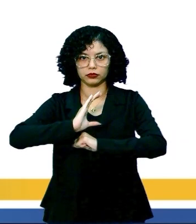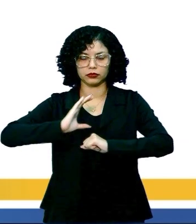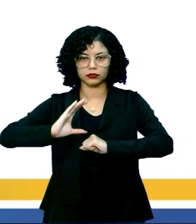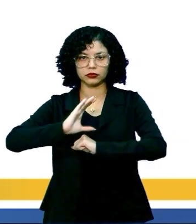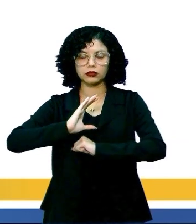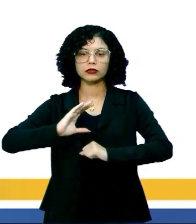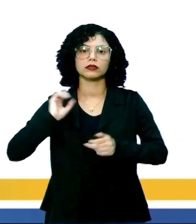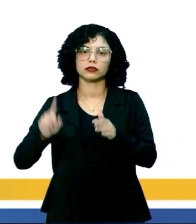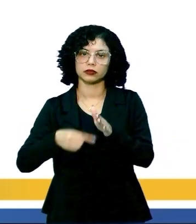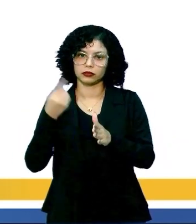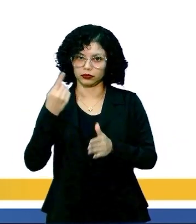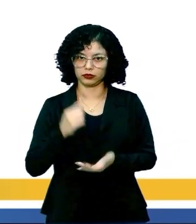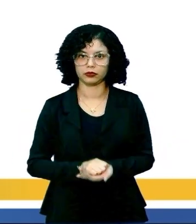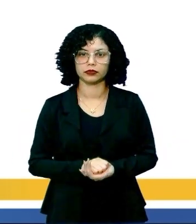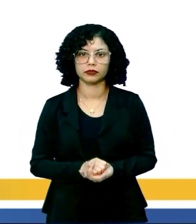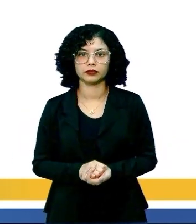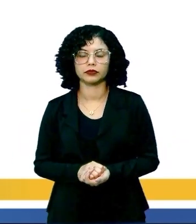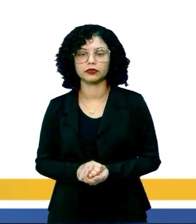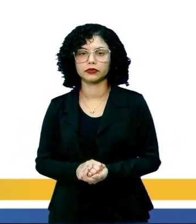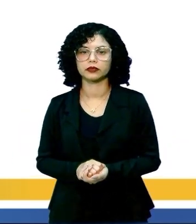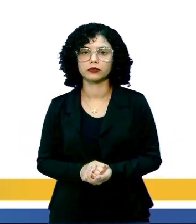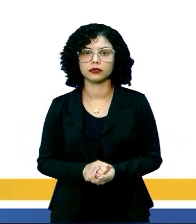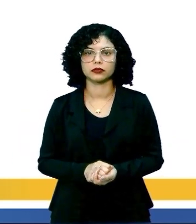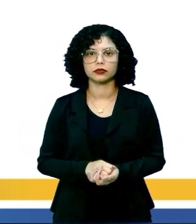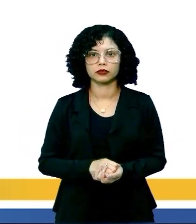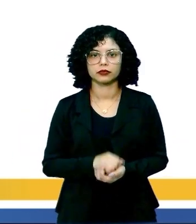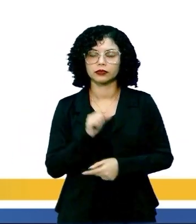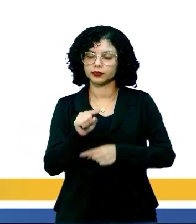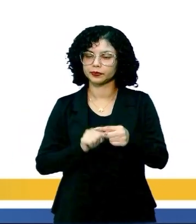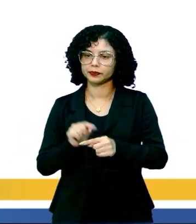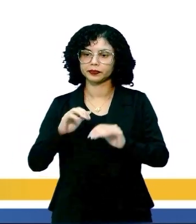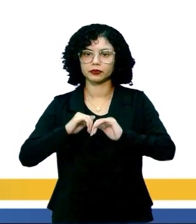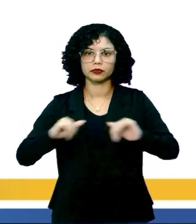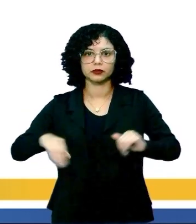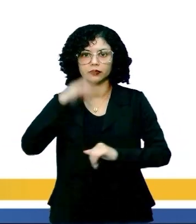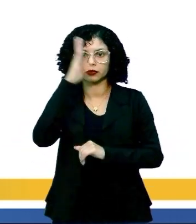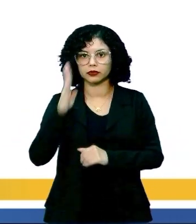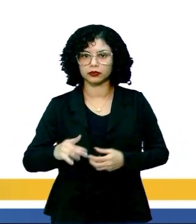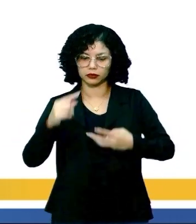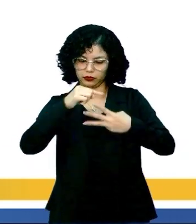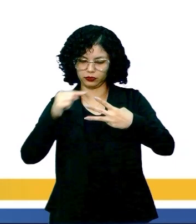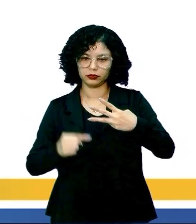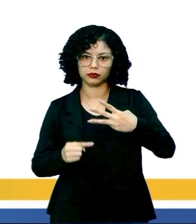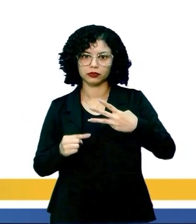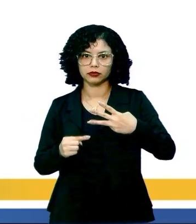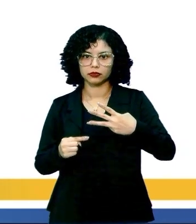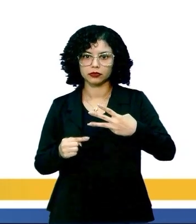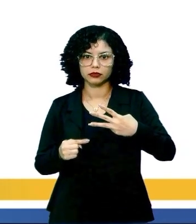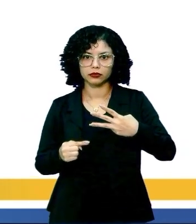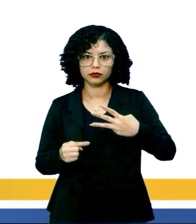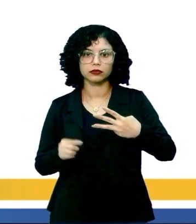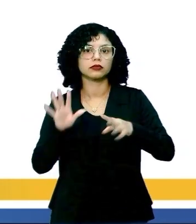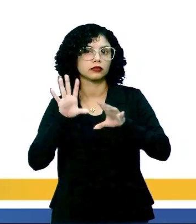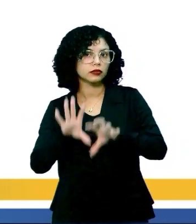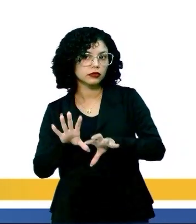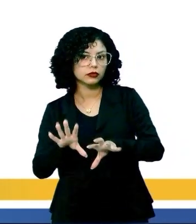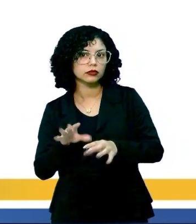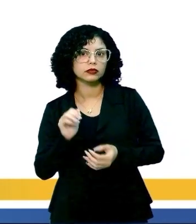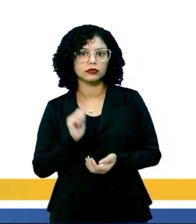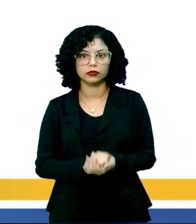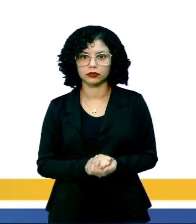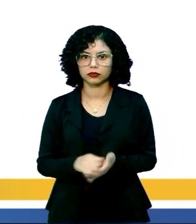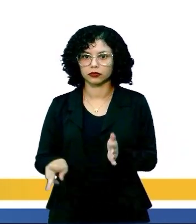Constituição republicana, ela é muito importante. Ela vai dividir o Brasil em 3 poderes, extinguindo o